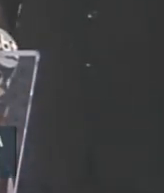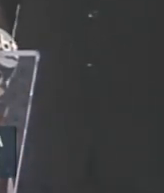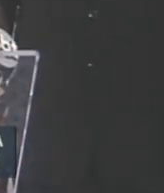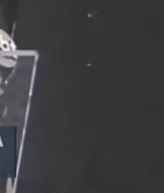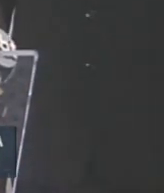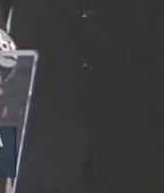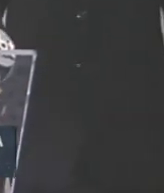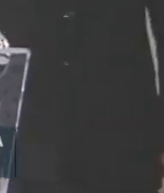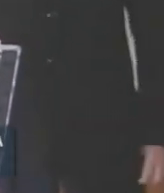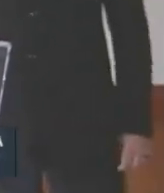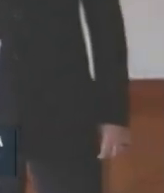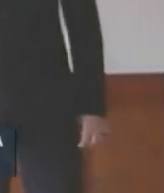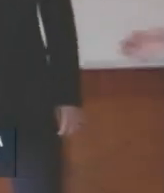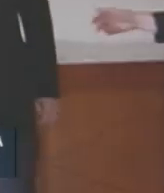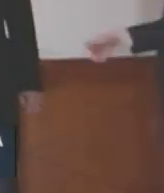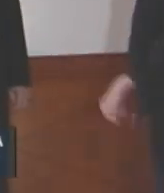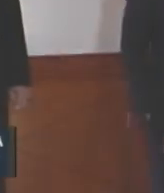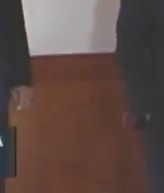com convicção.